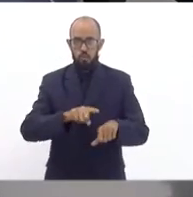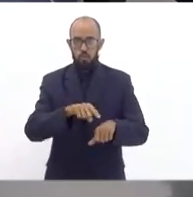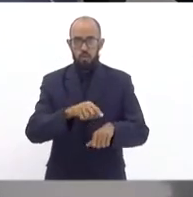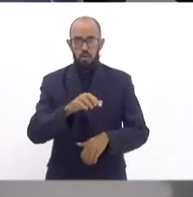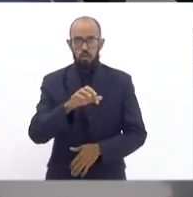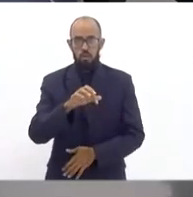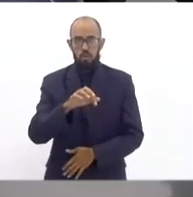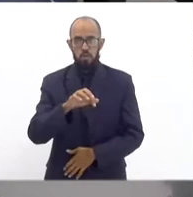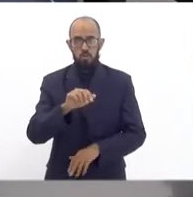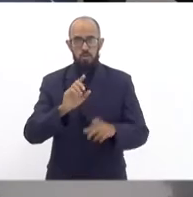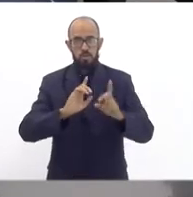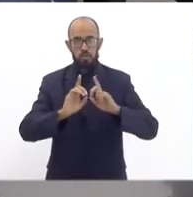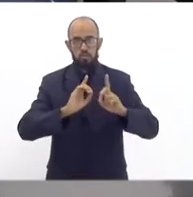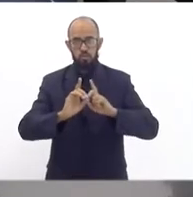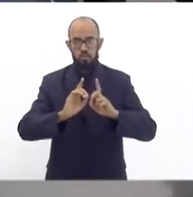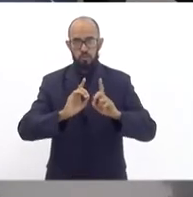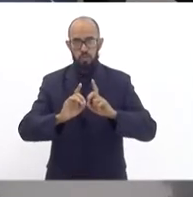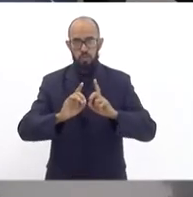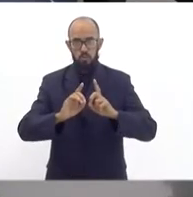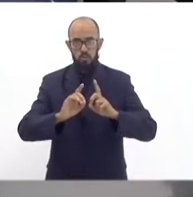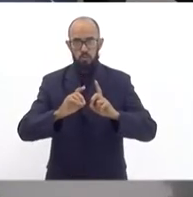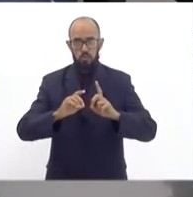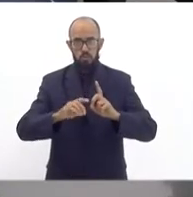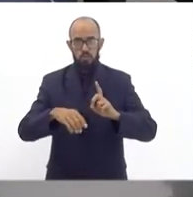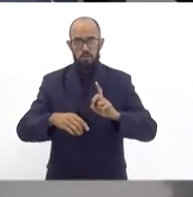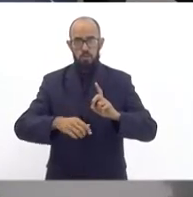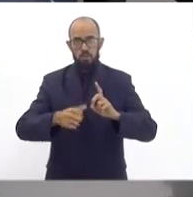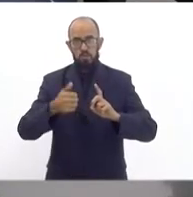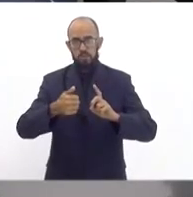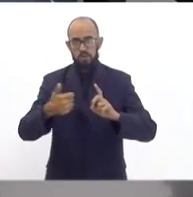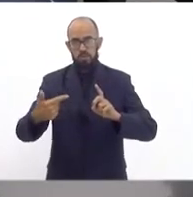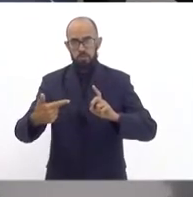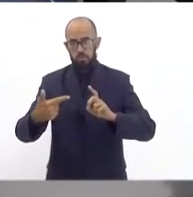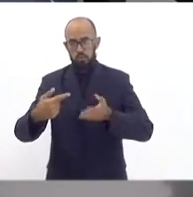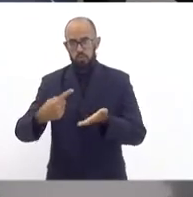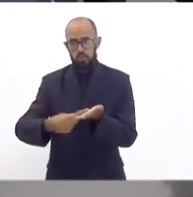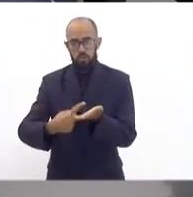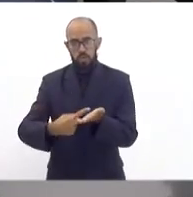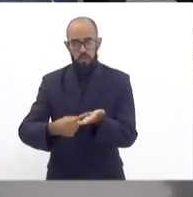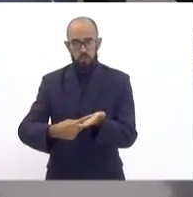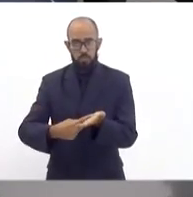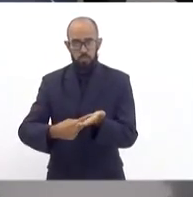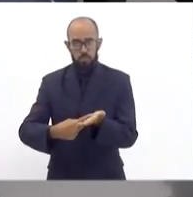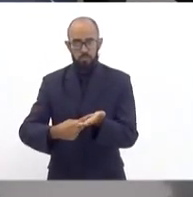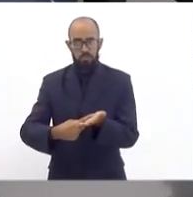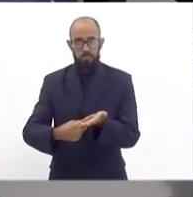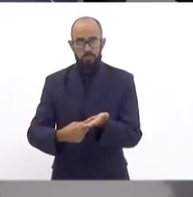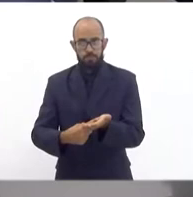uma discussão para um 12º termo aditivo, em que